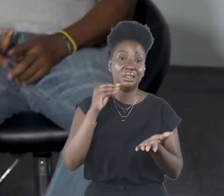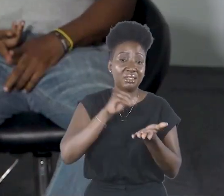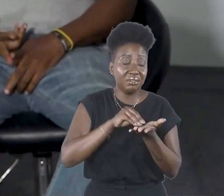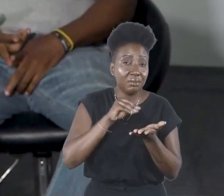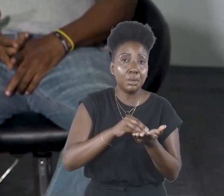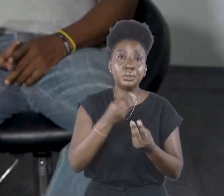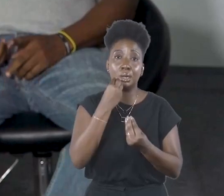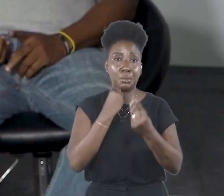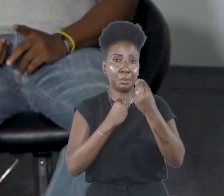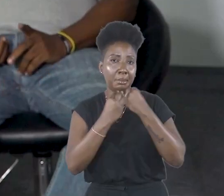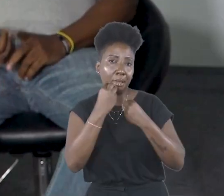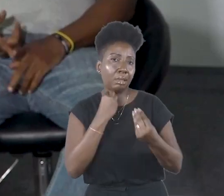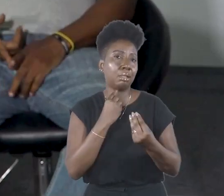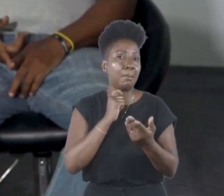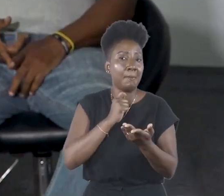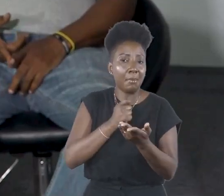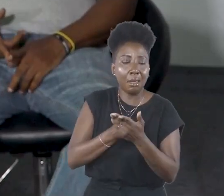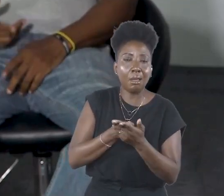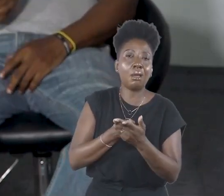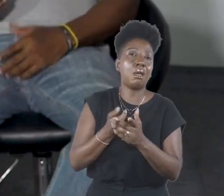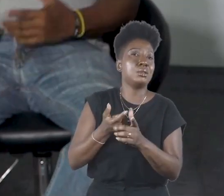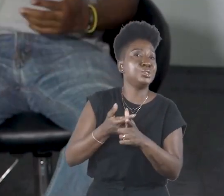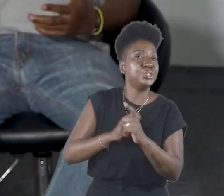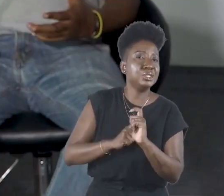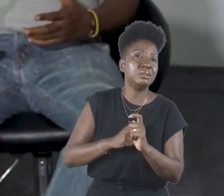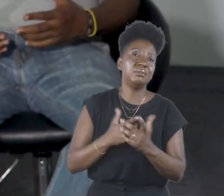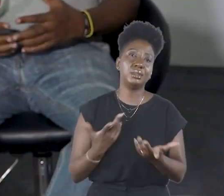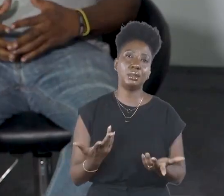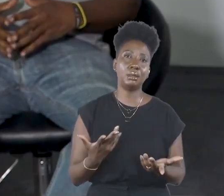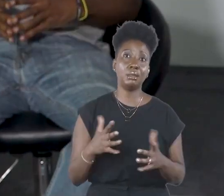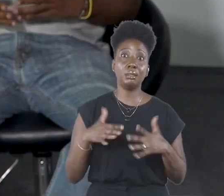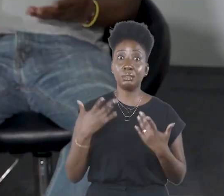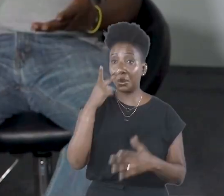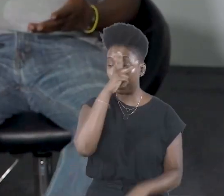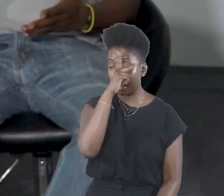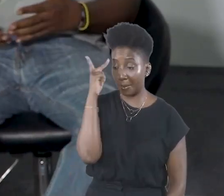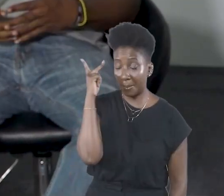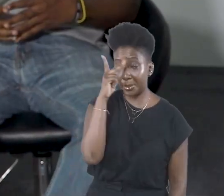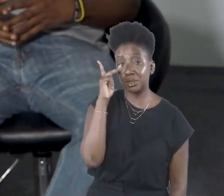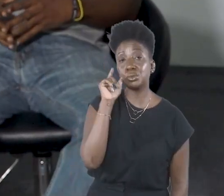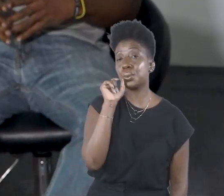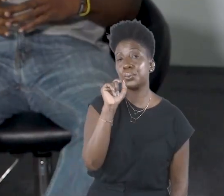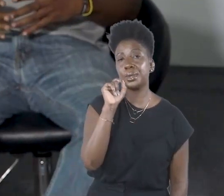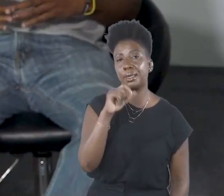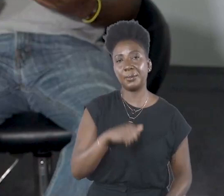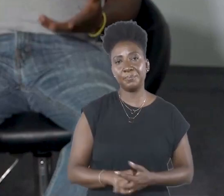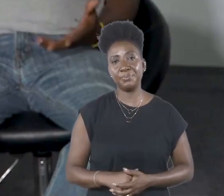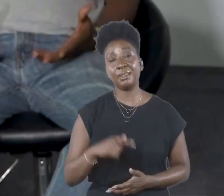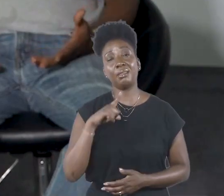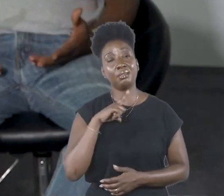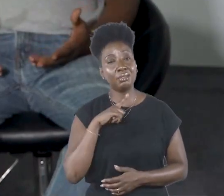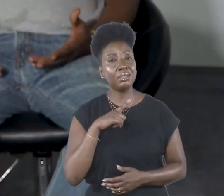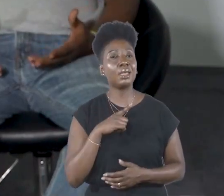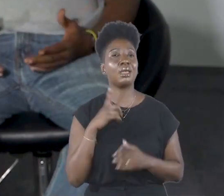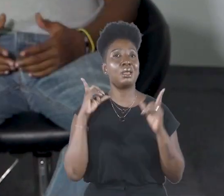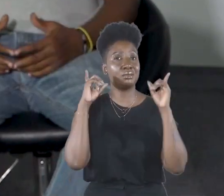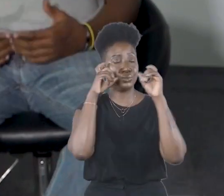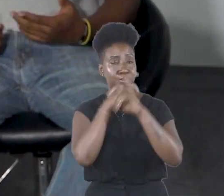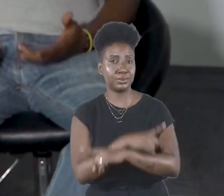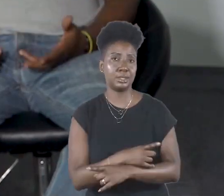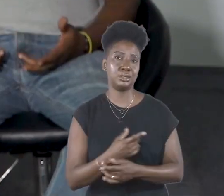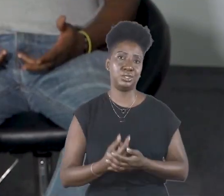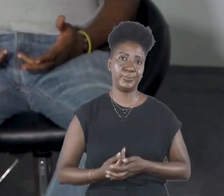não tem como comer, não tem que pagar as contas, não sabe onde vai. Então, é uma pessoa super, na situação